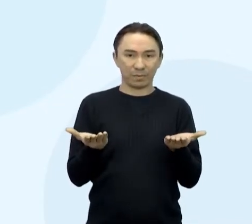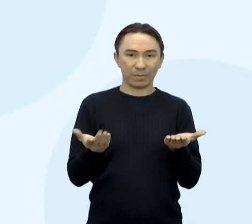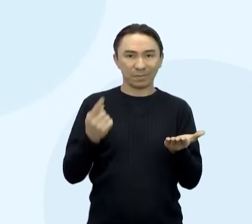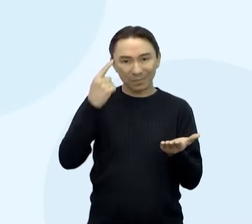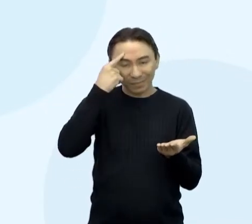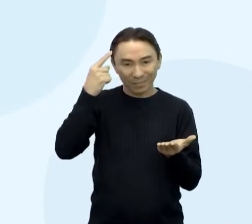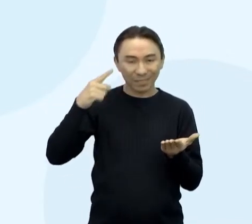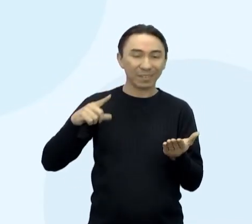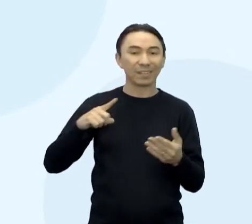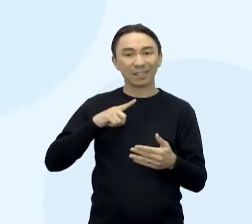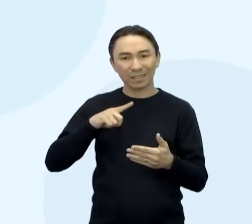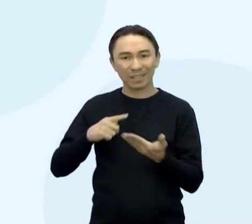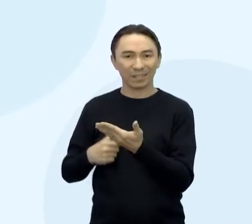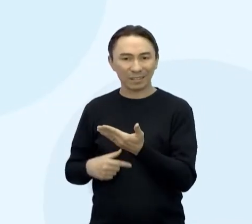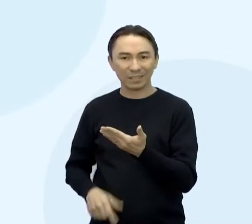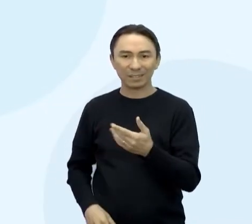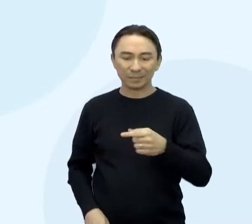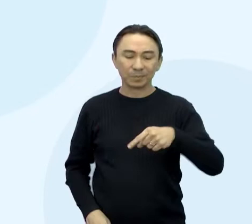o peso